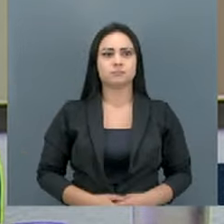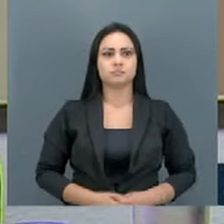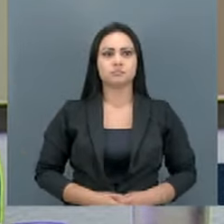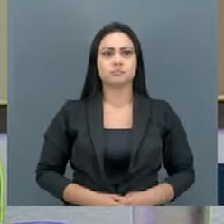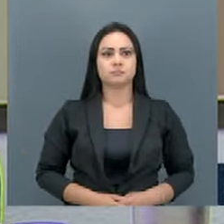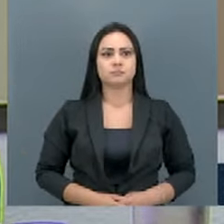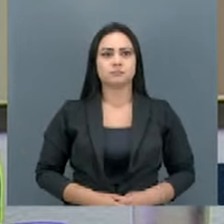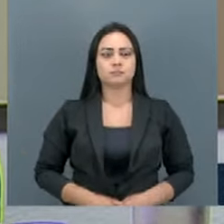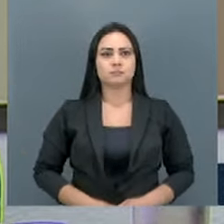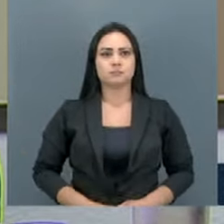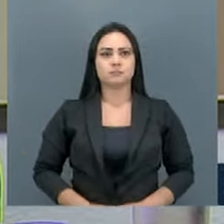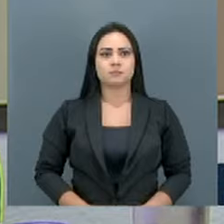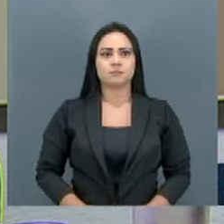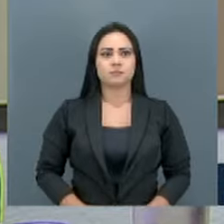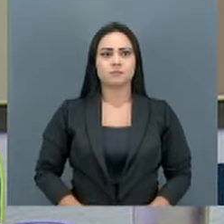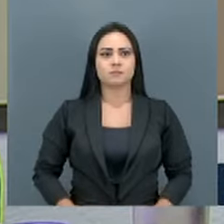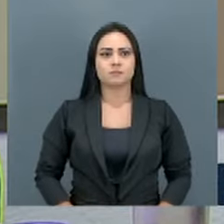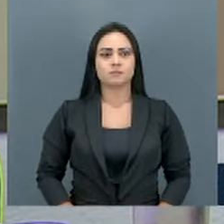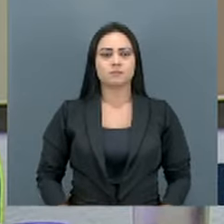é muito